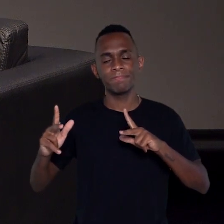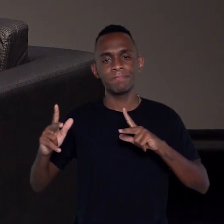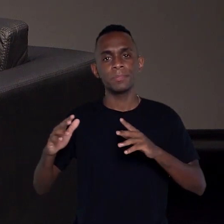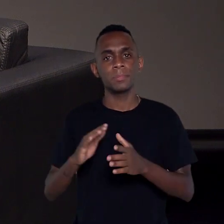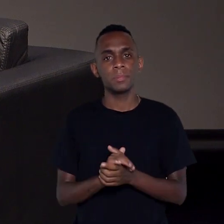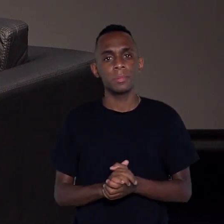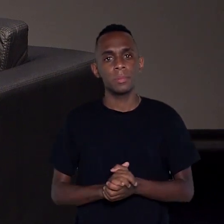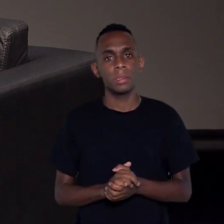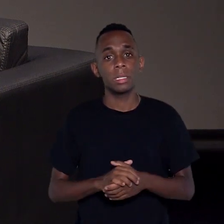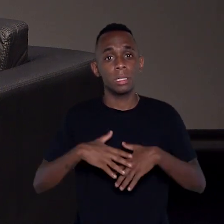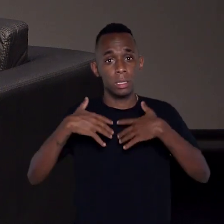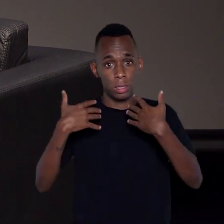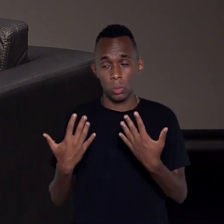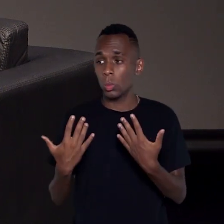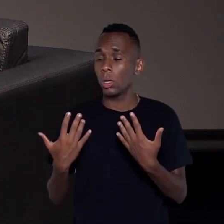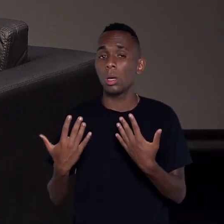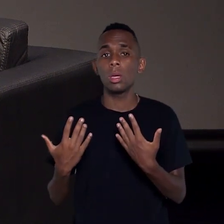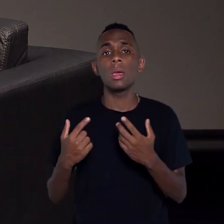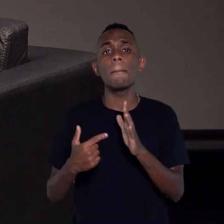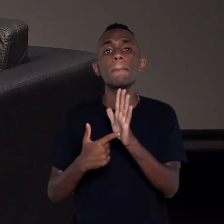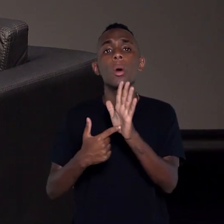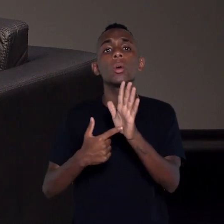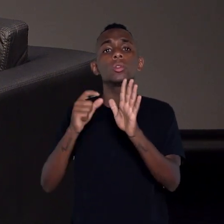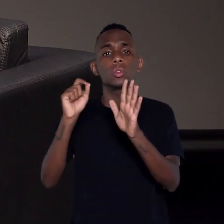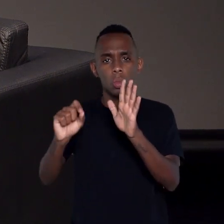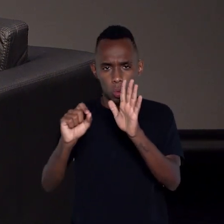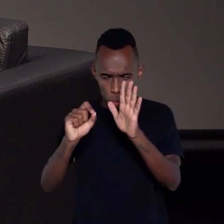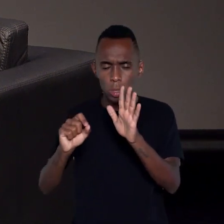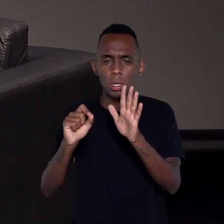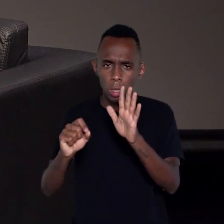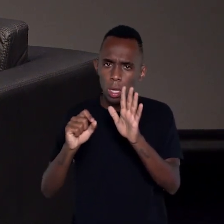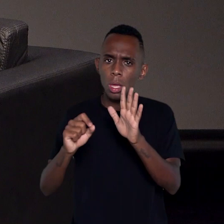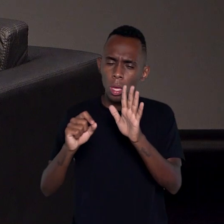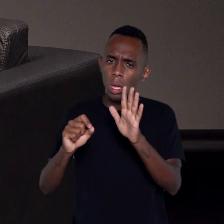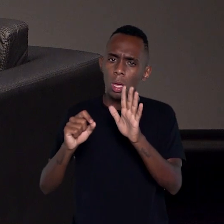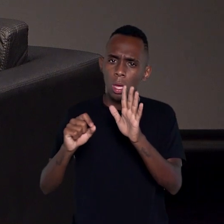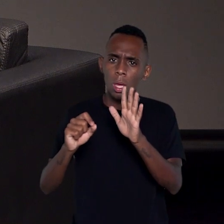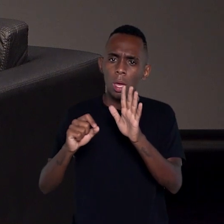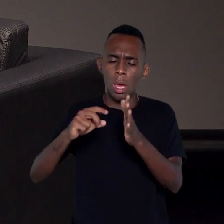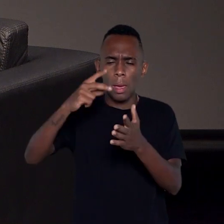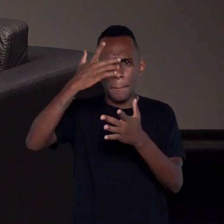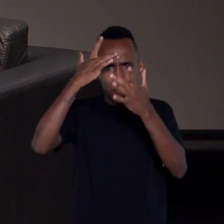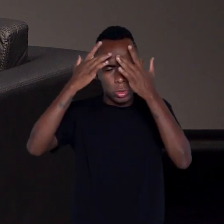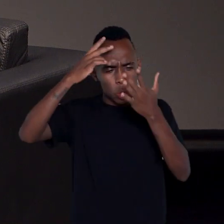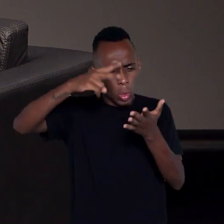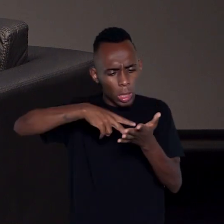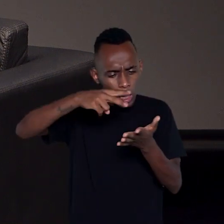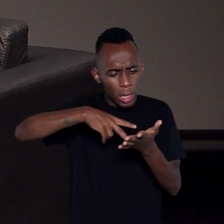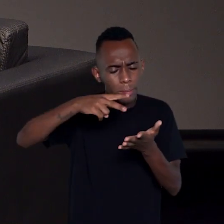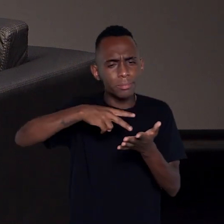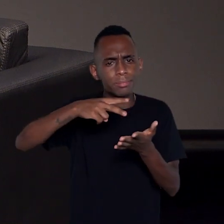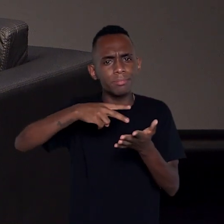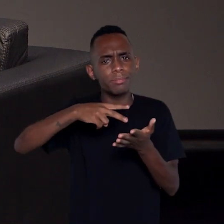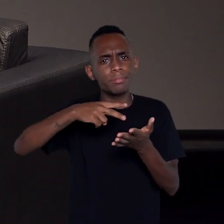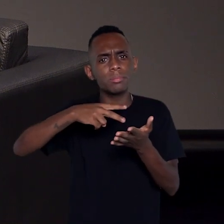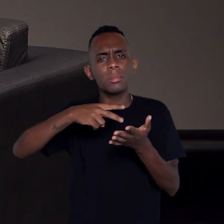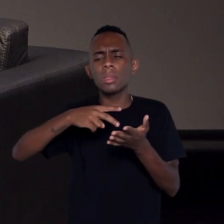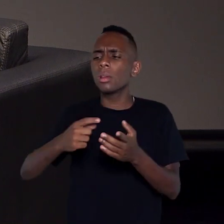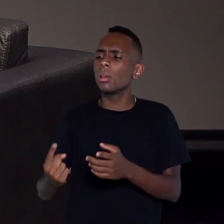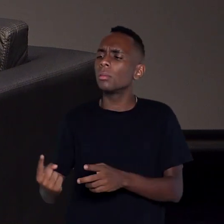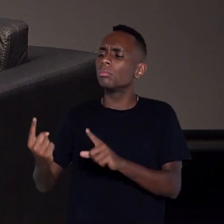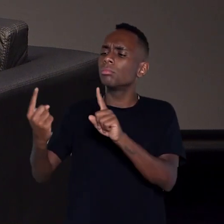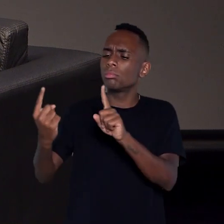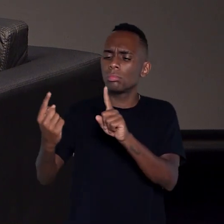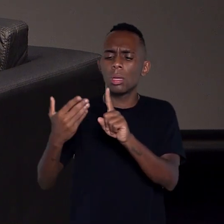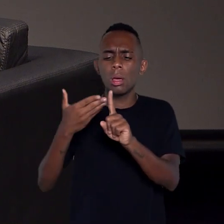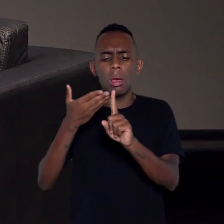diverge dela. E isso mostra, aí dá ao leitor uma medida de quem